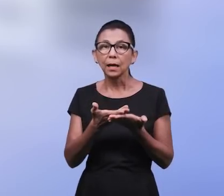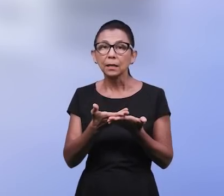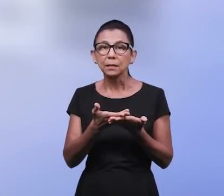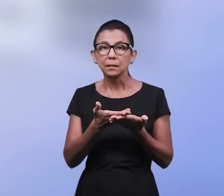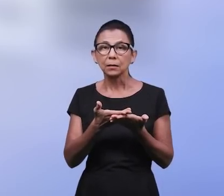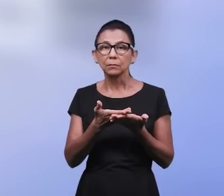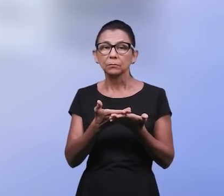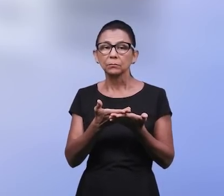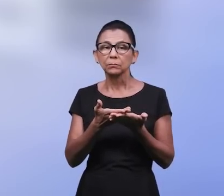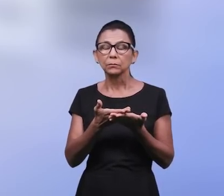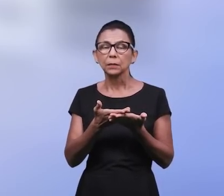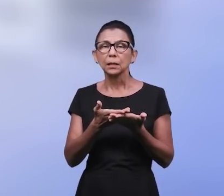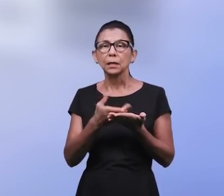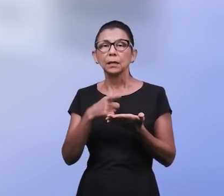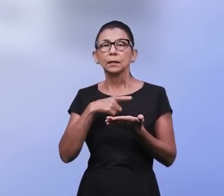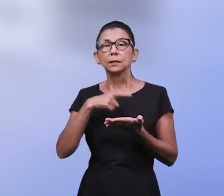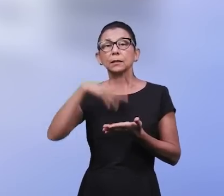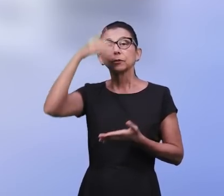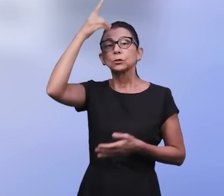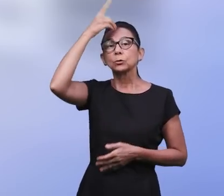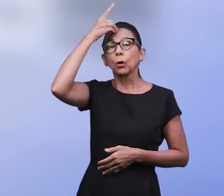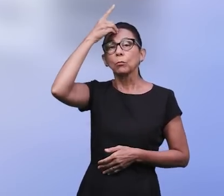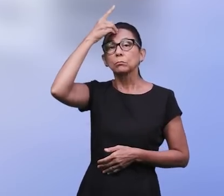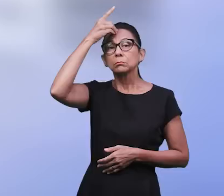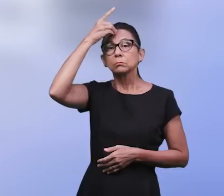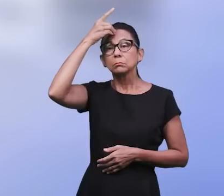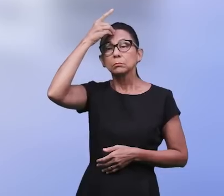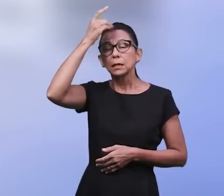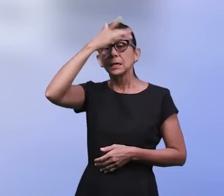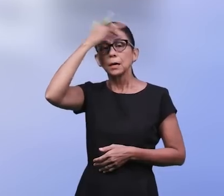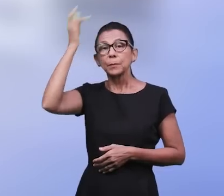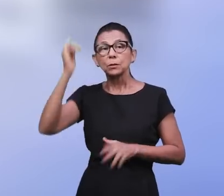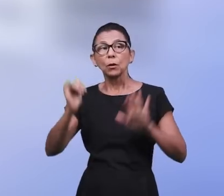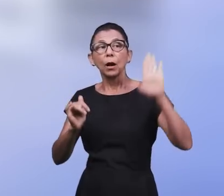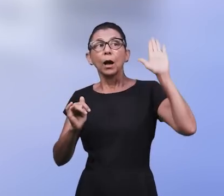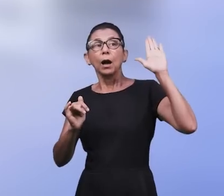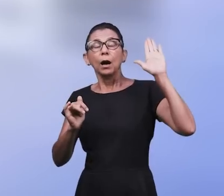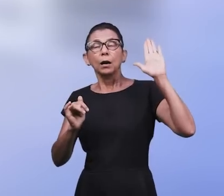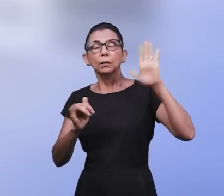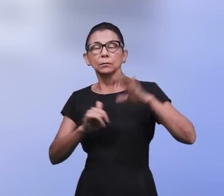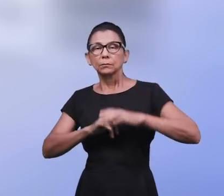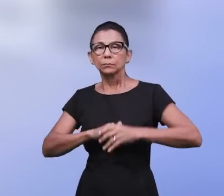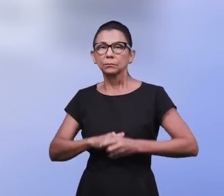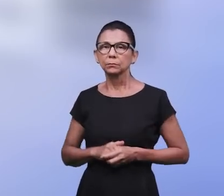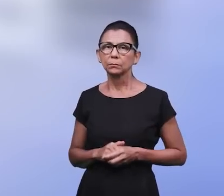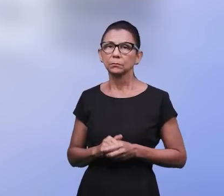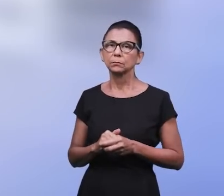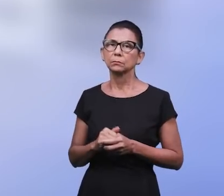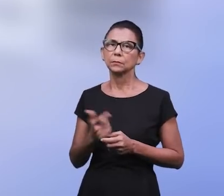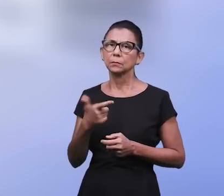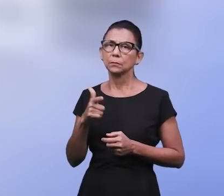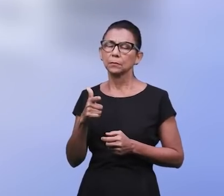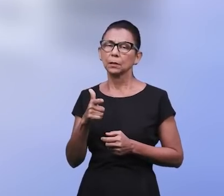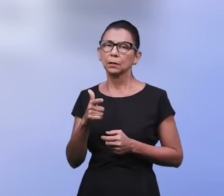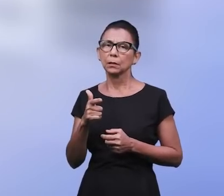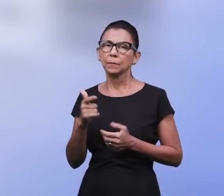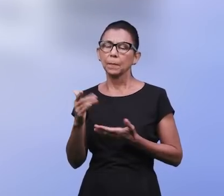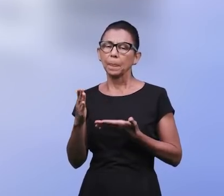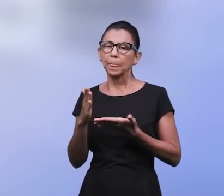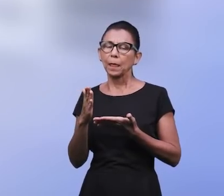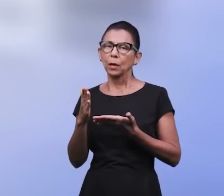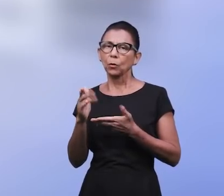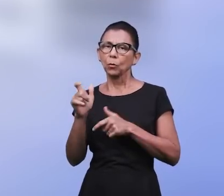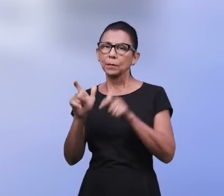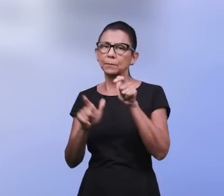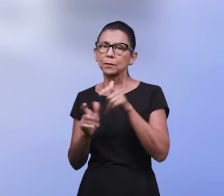dons. Né? Principalmente o Senhor mostrou três jovens que estavam desviados do caminho e hoje eles